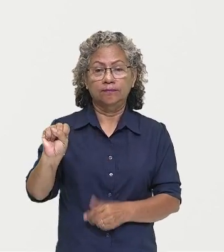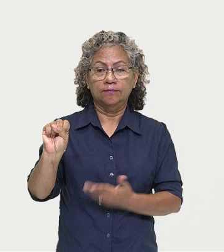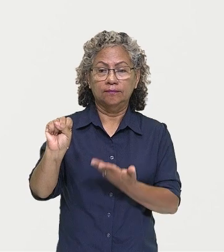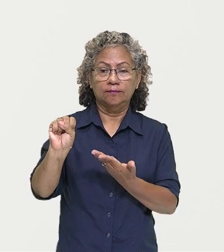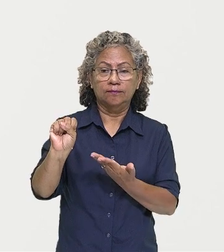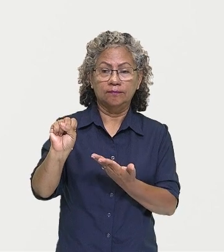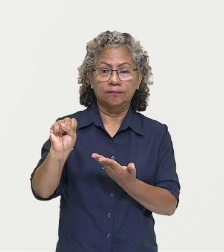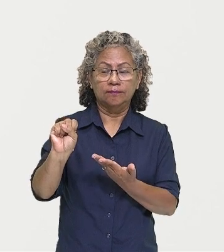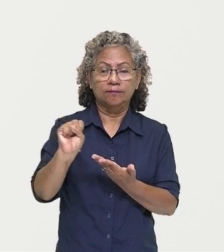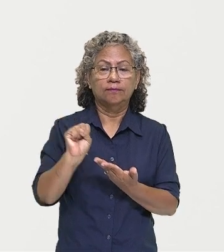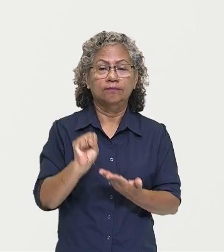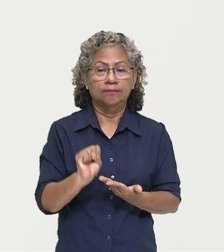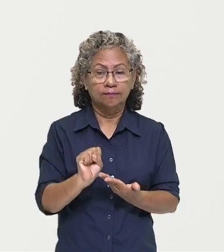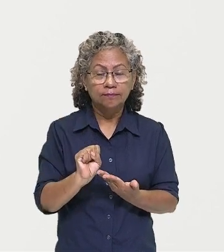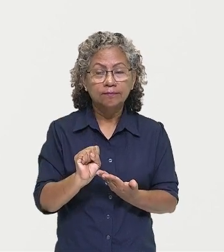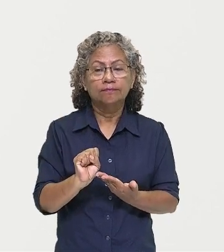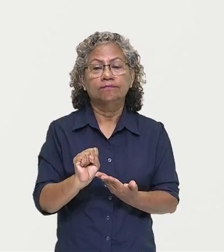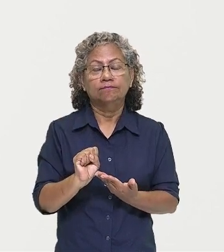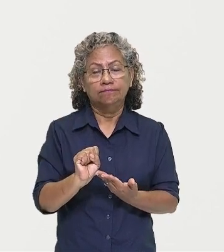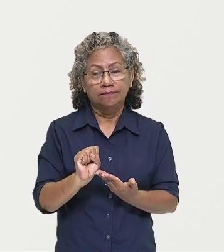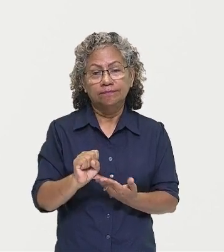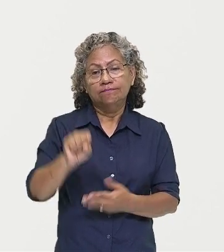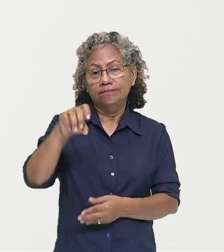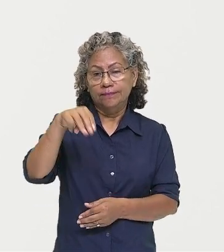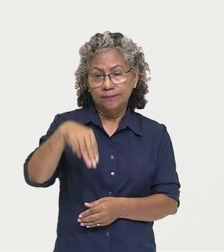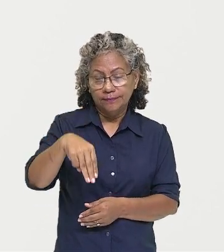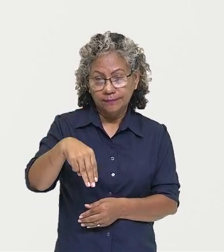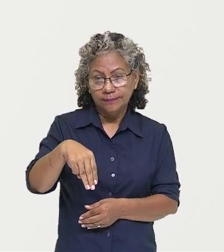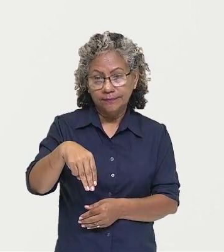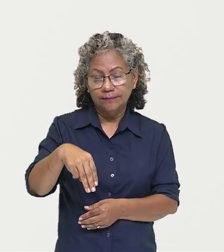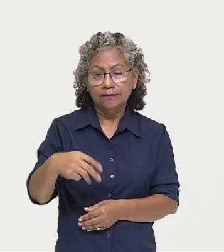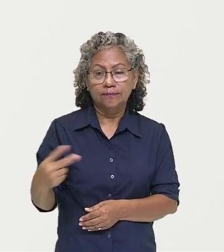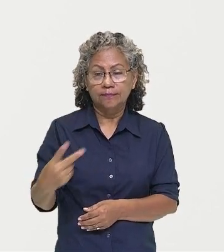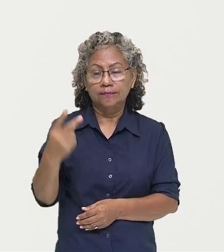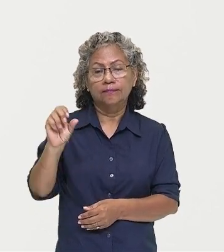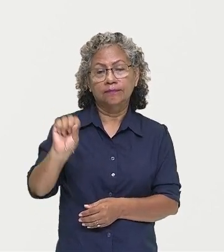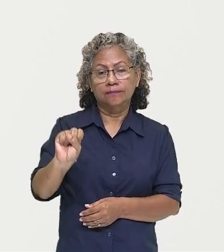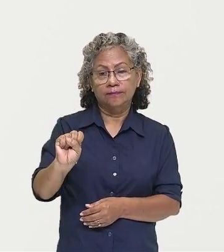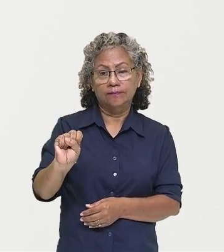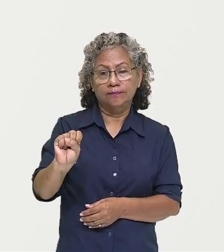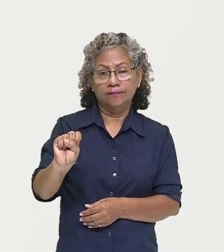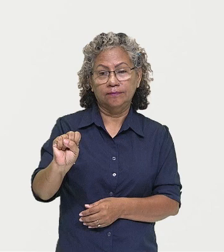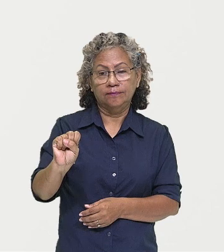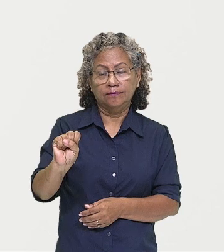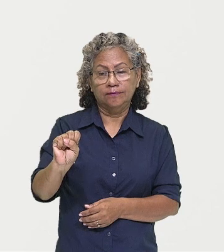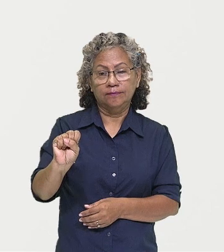essa massa? M vale 8